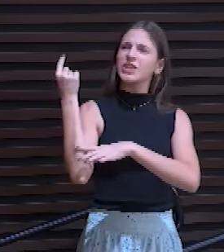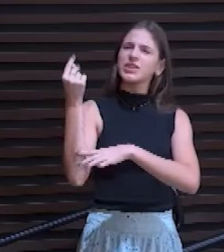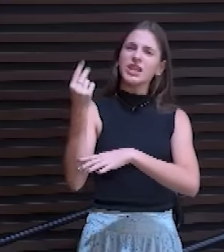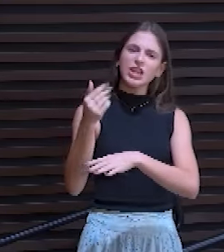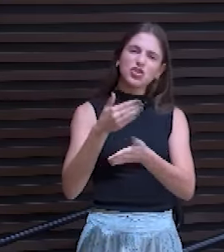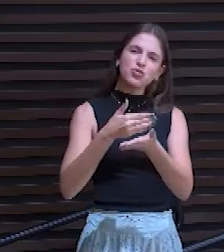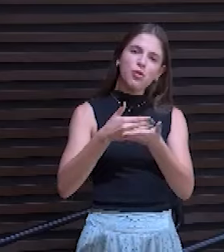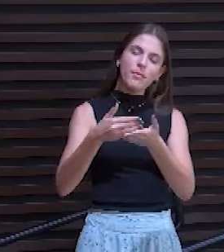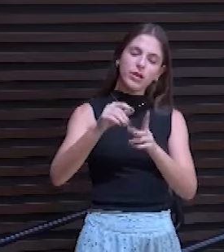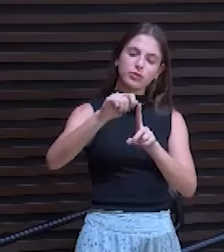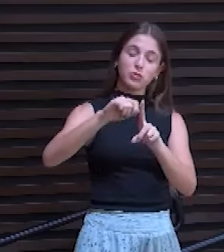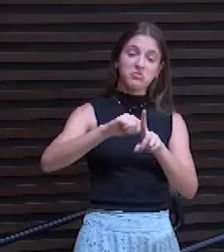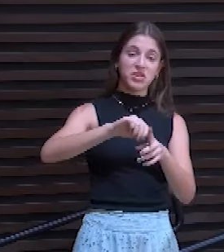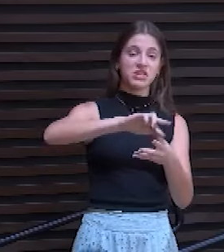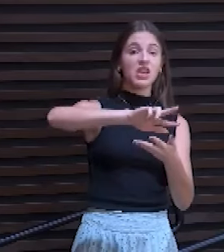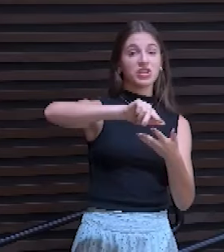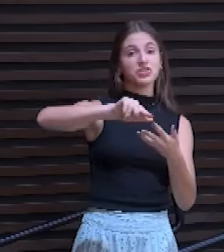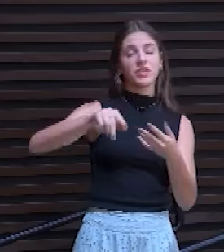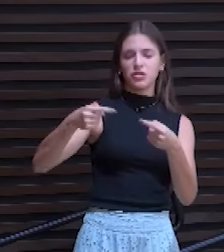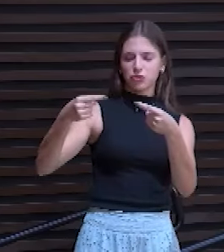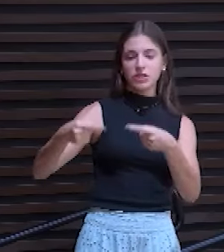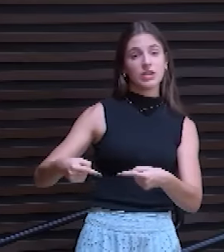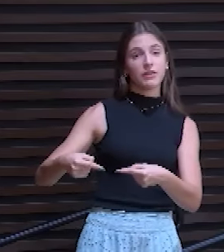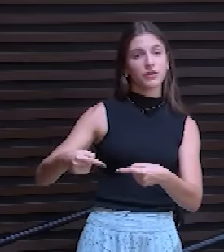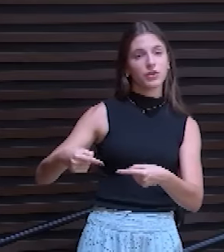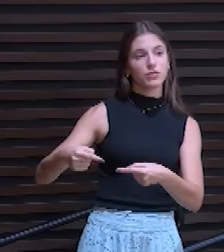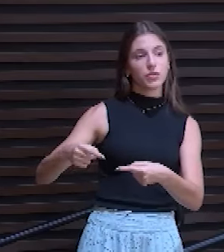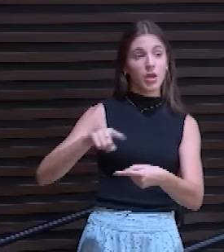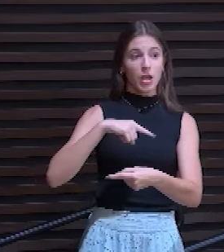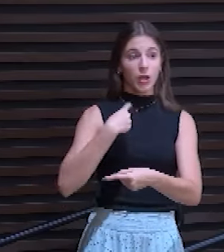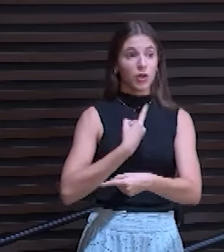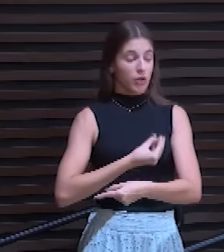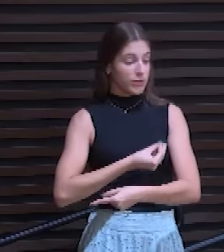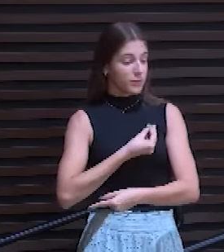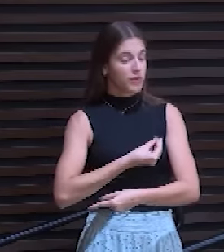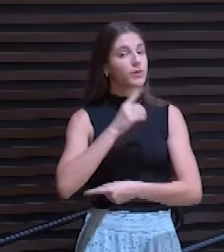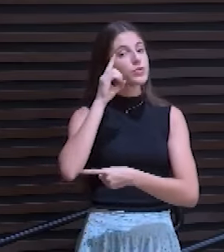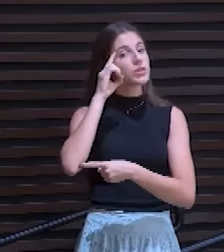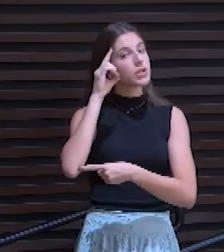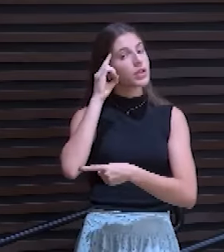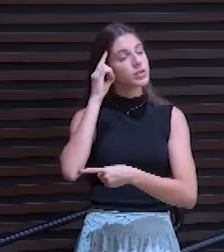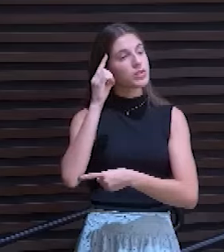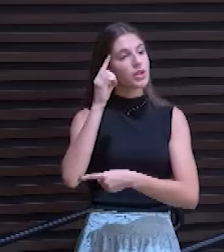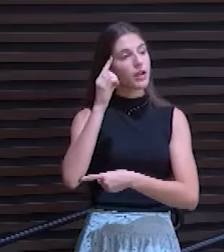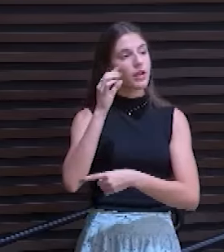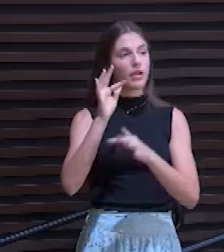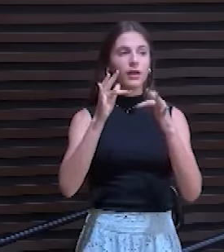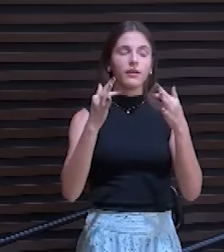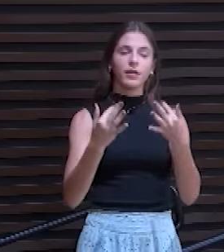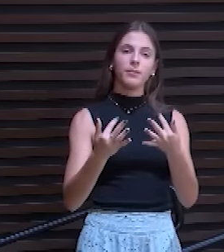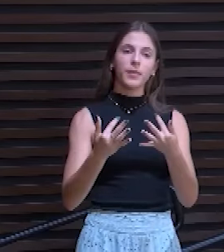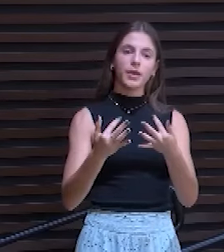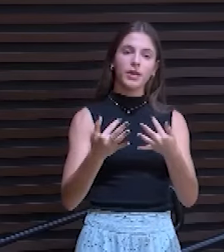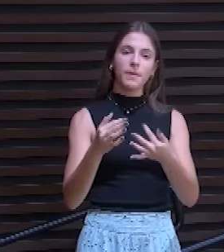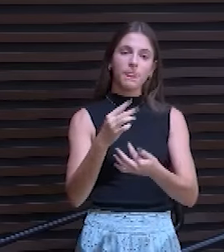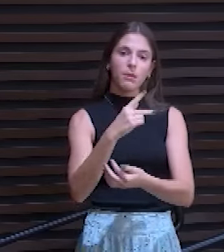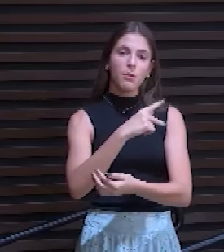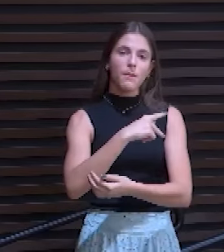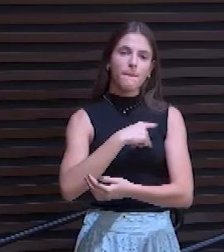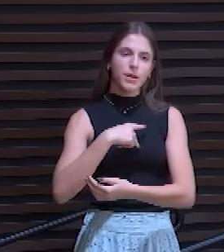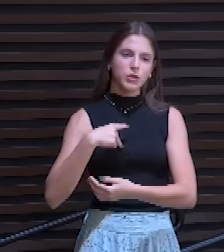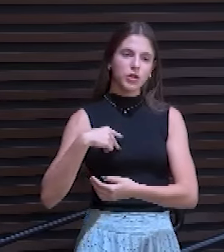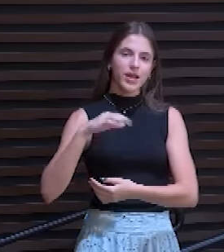vários desafios que enfrentamos diariamente como família. O pastor Eric hoje pela